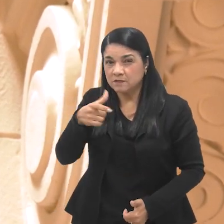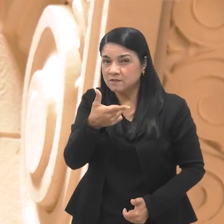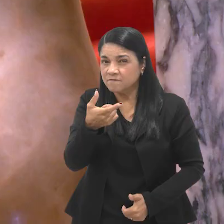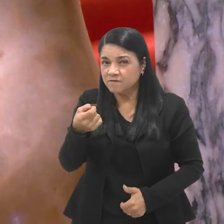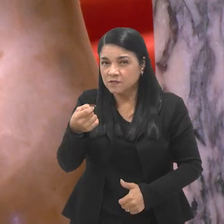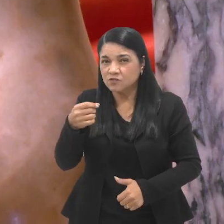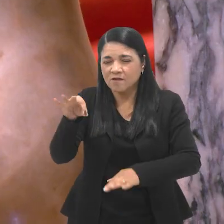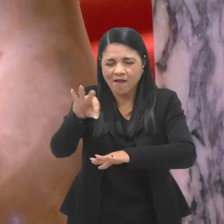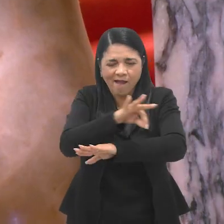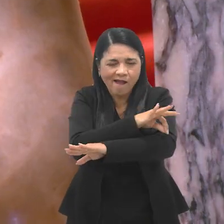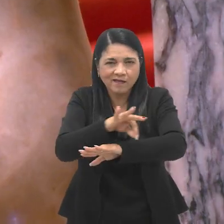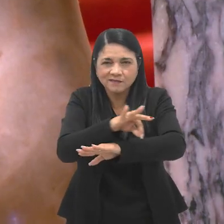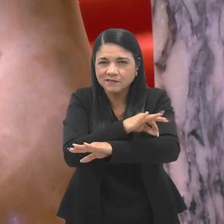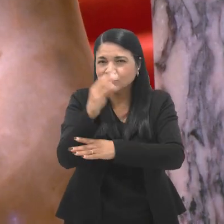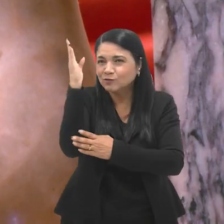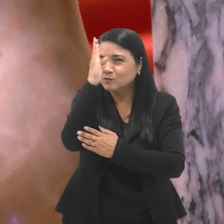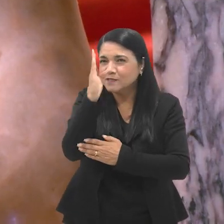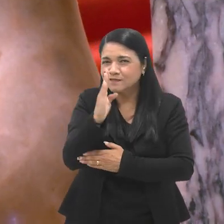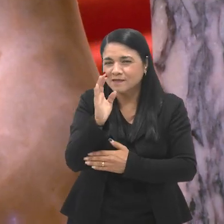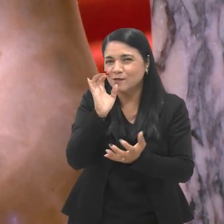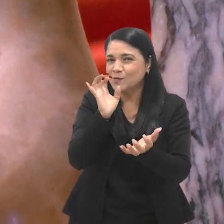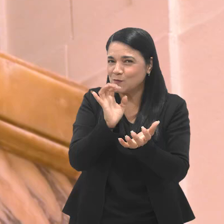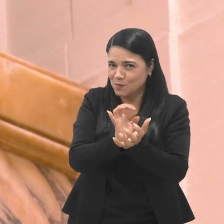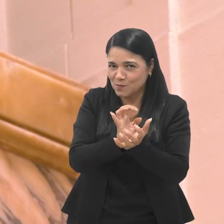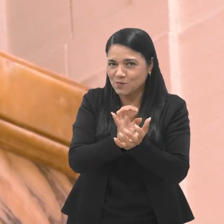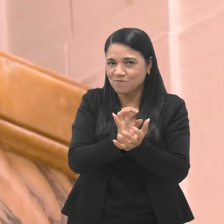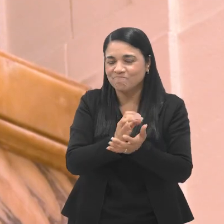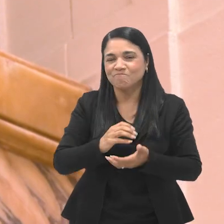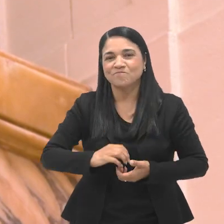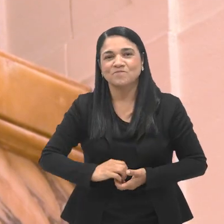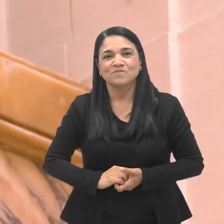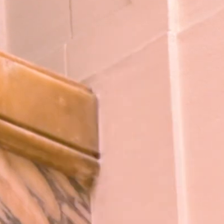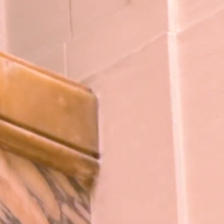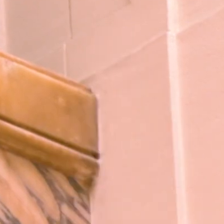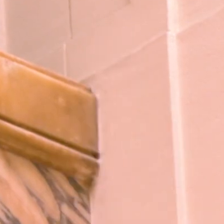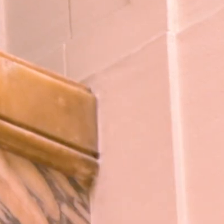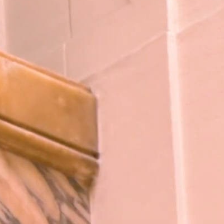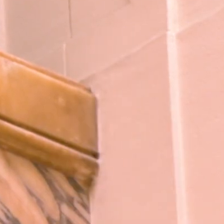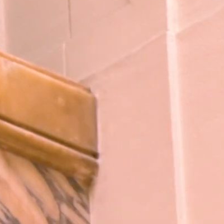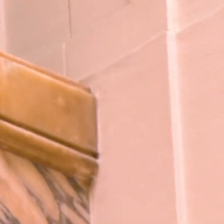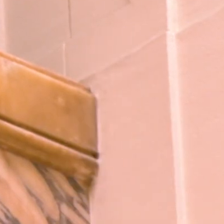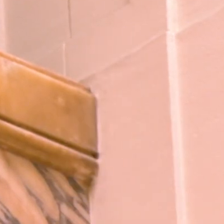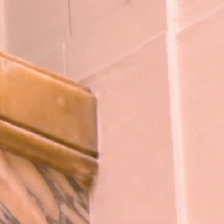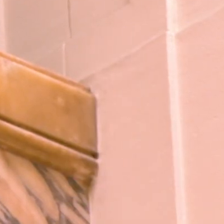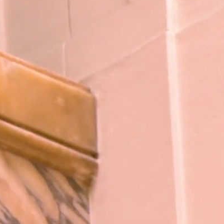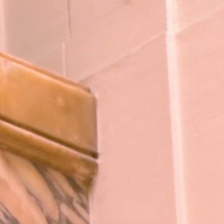de 1920, de arquitetos brasileiros de 1920.